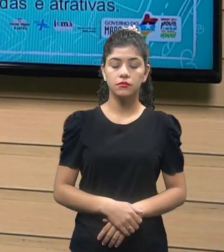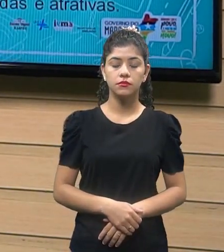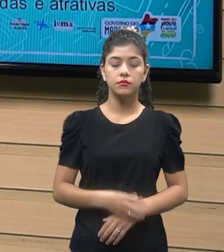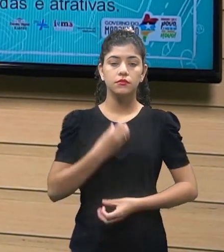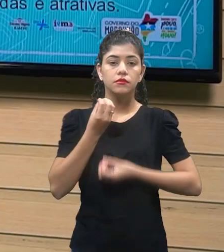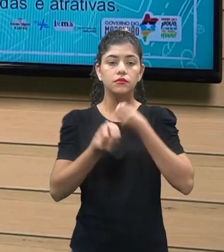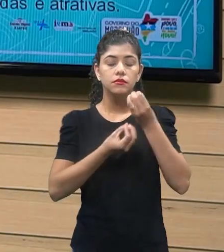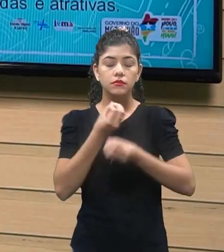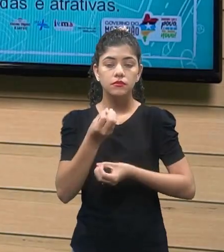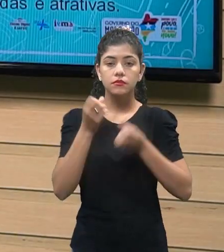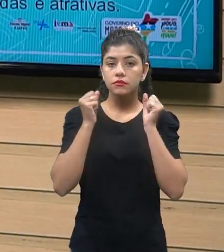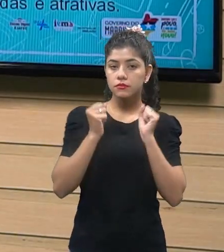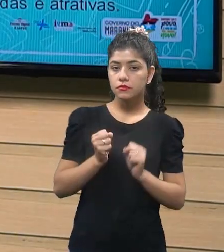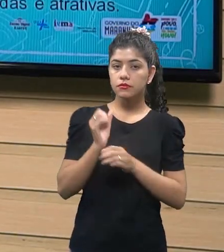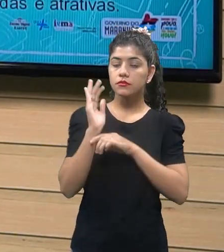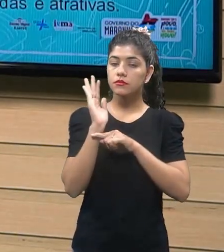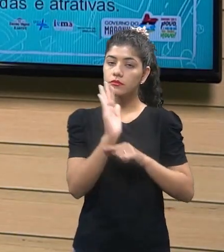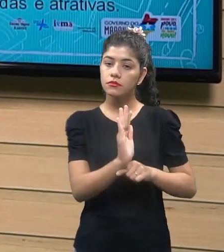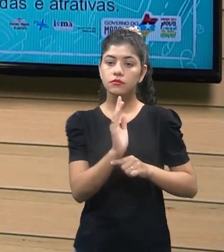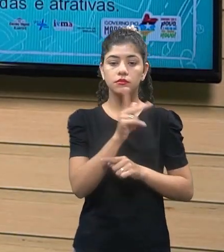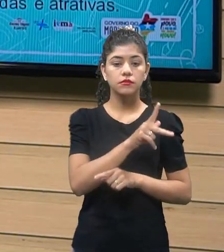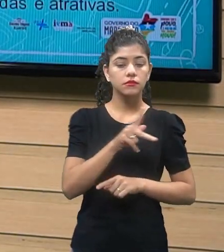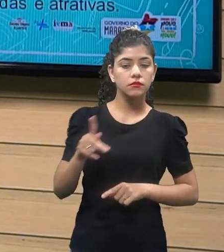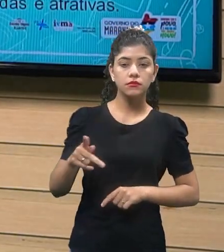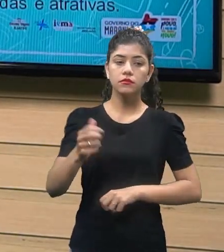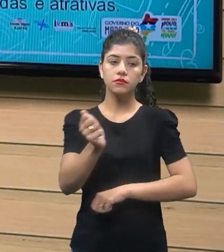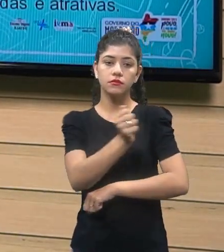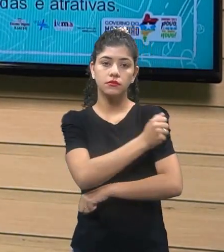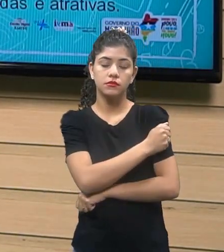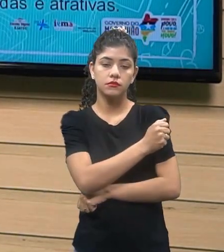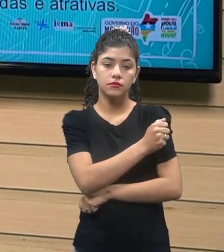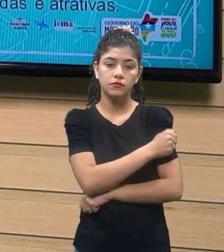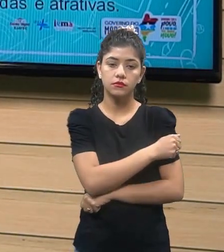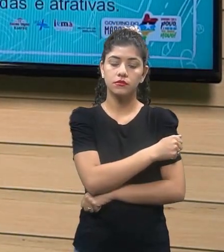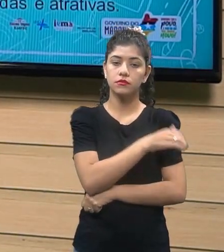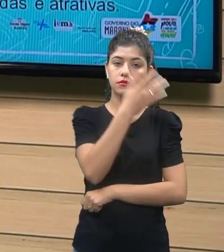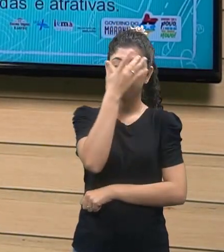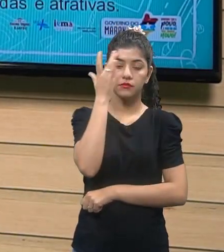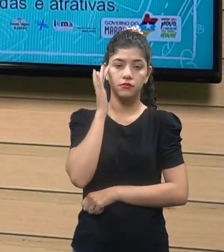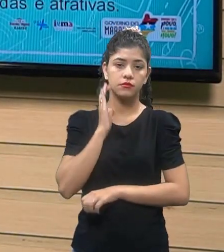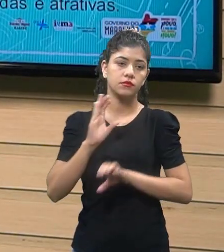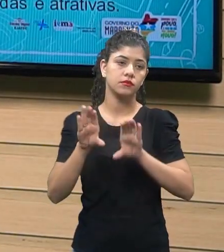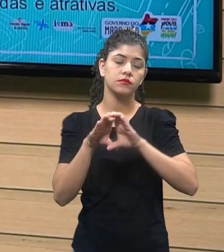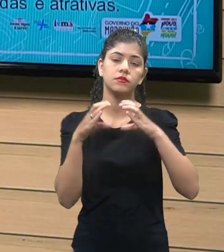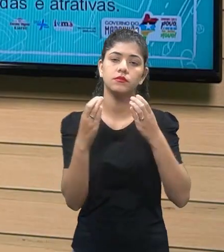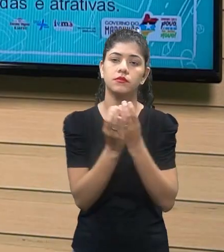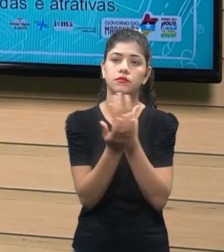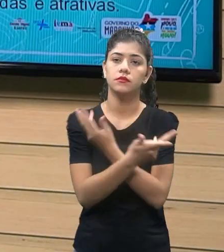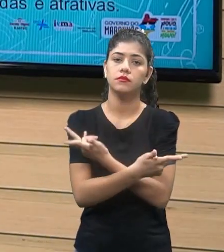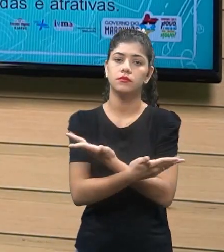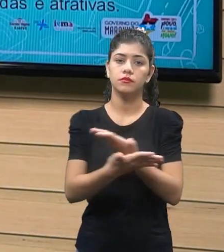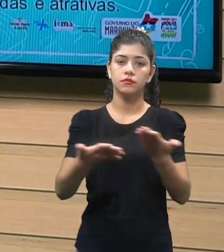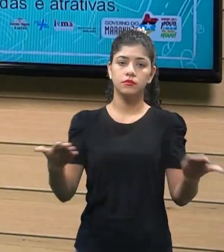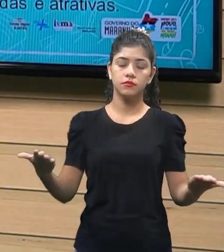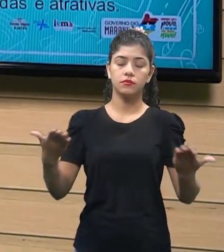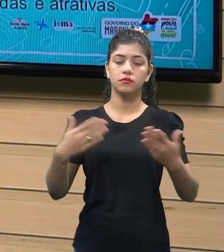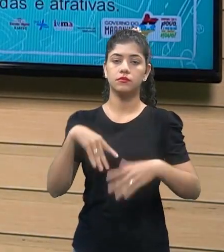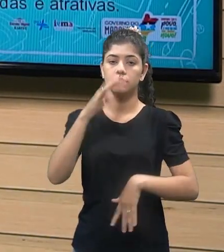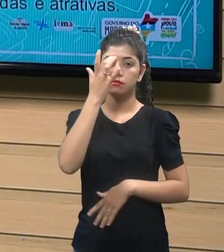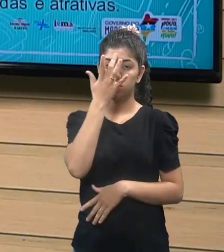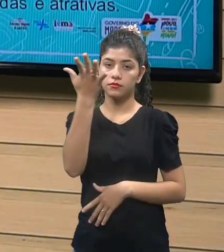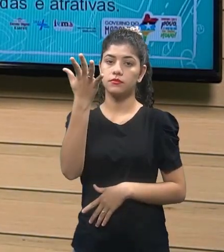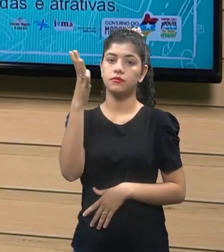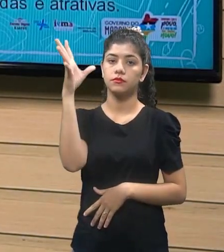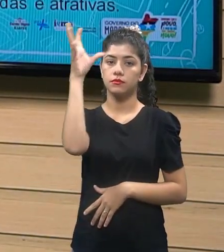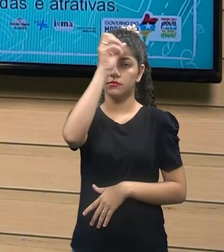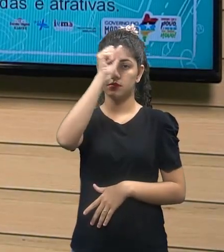pode auxiliar professores, estudantes, a comunidade em geral, a facilitar o